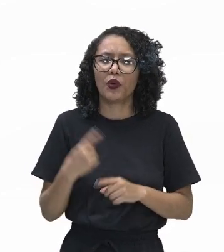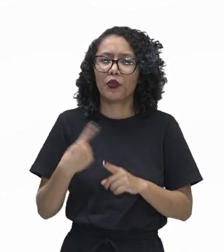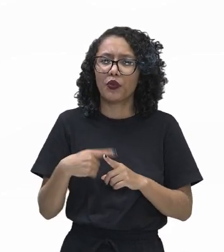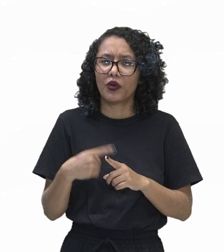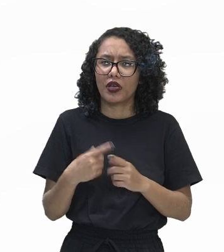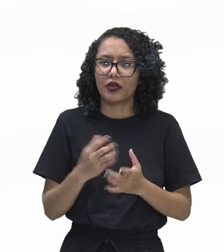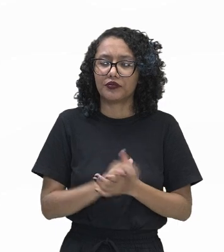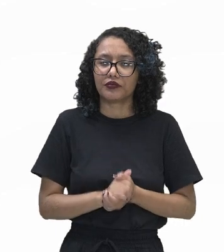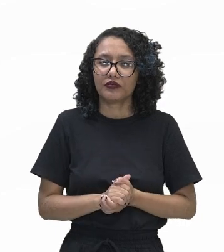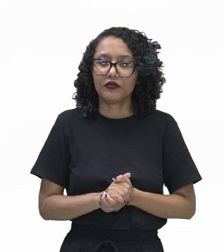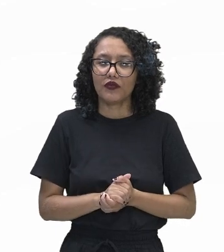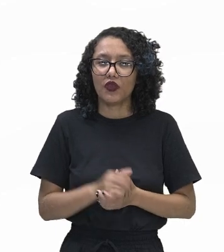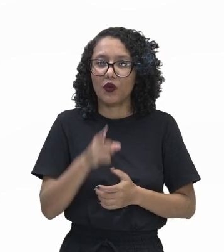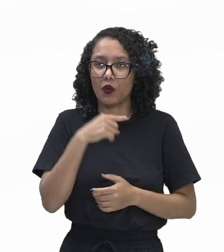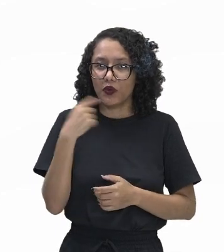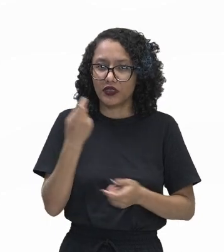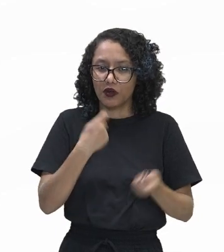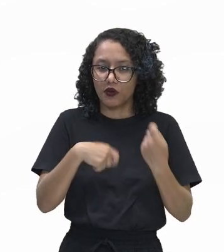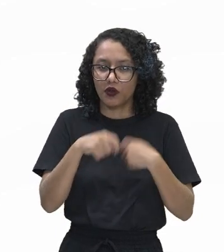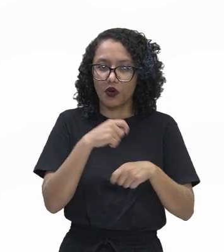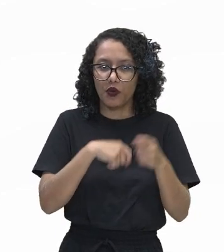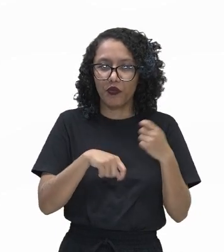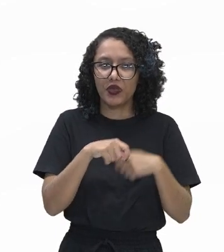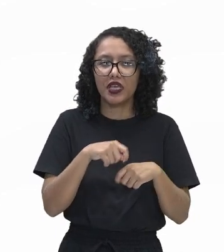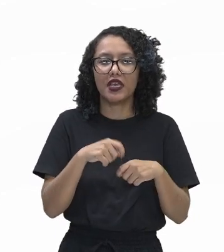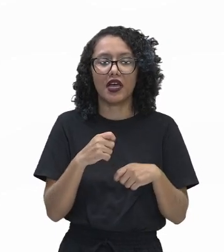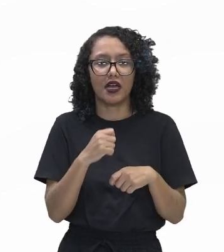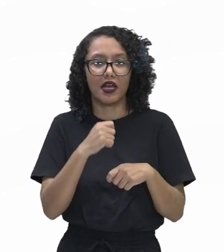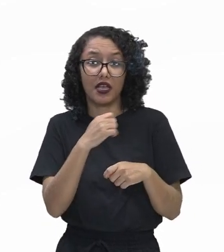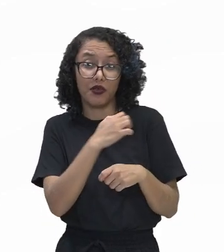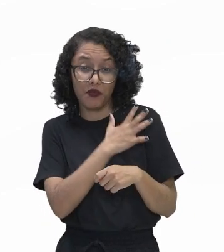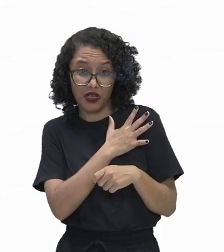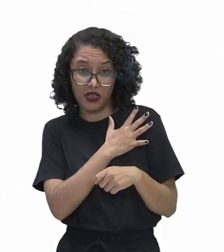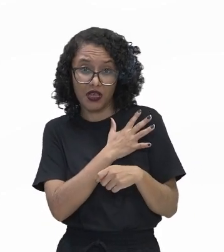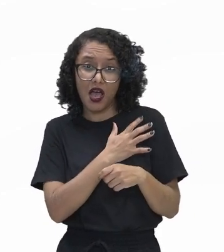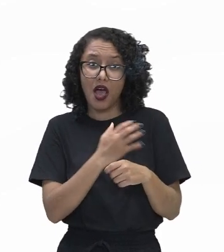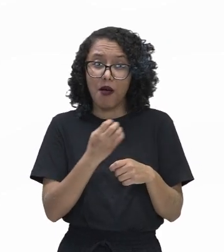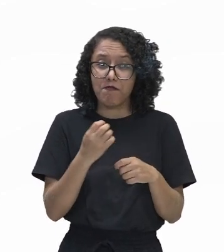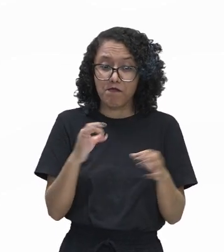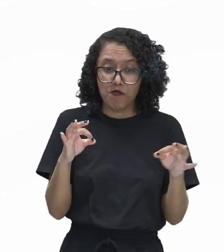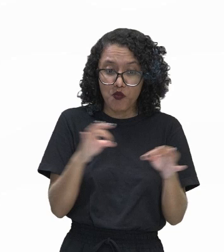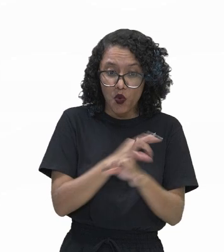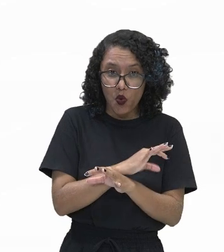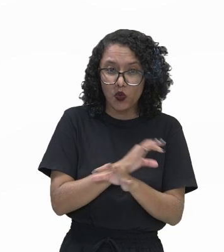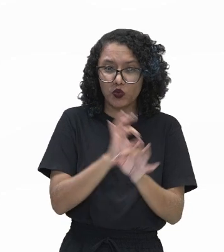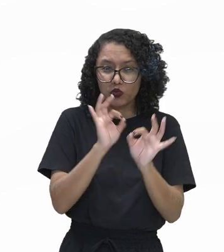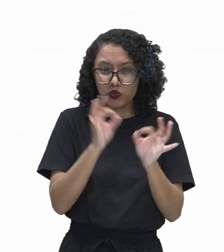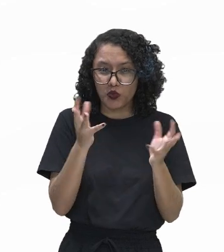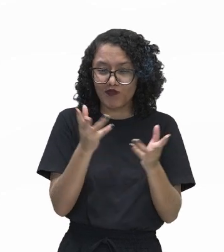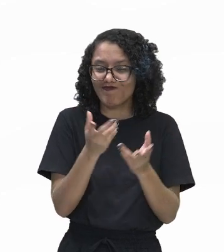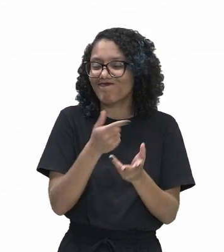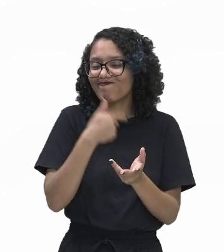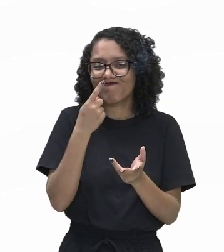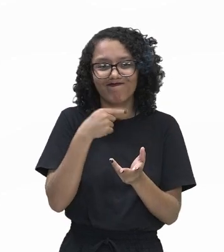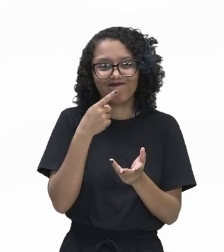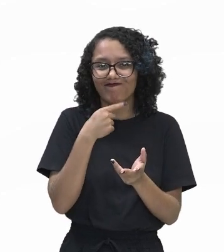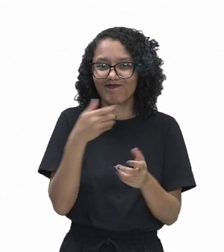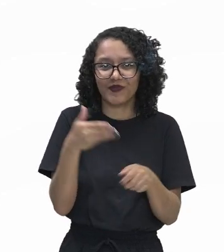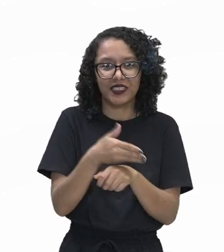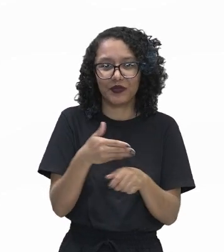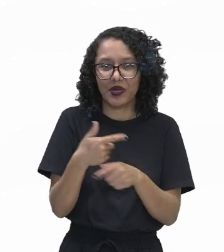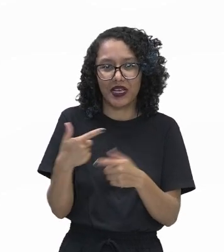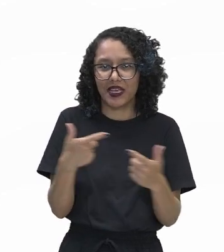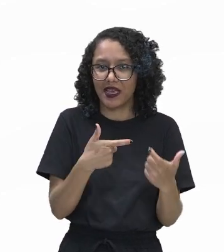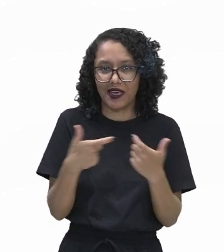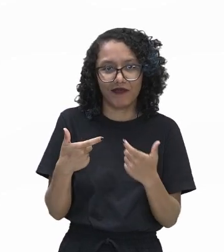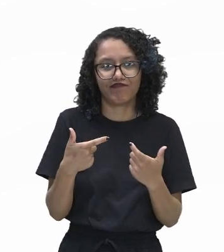não estava economicamente nem militarmente preparada para entrar neste conflito. E